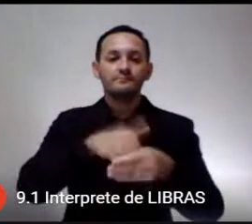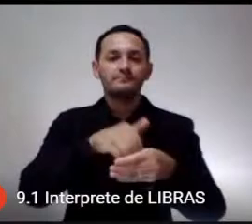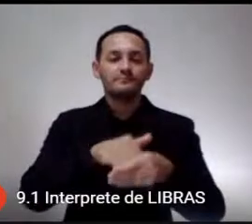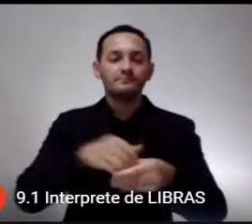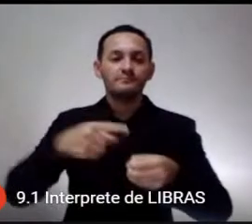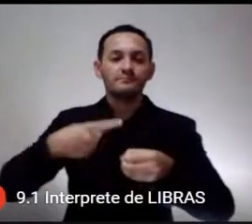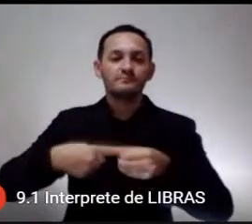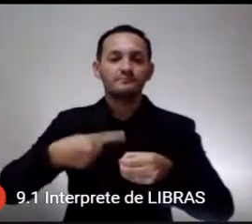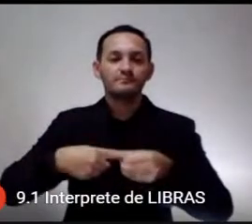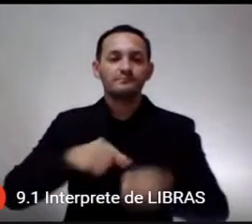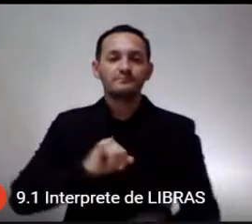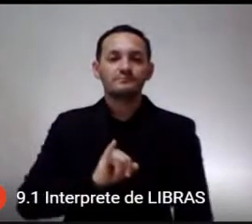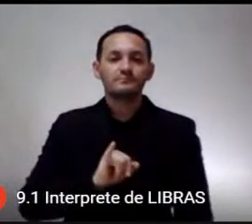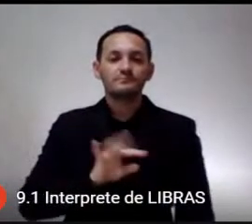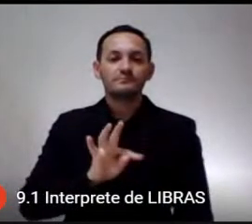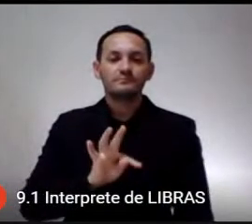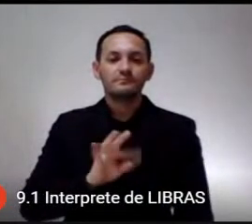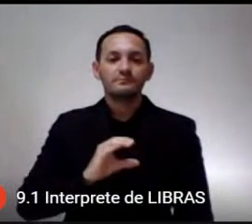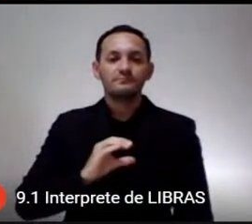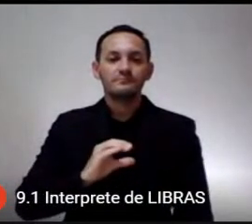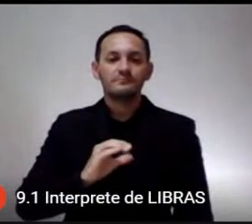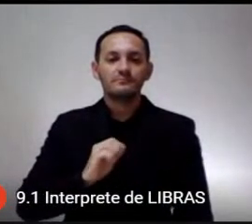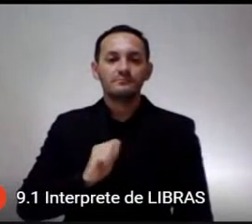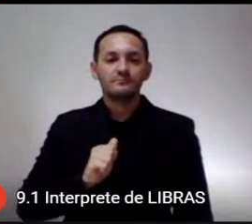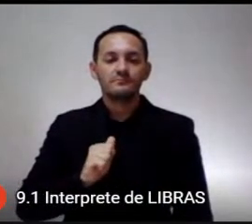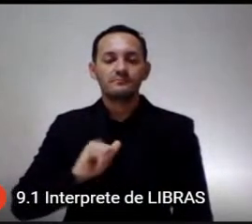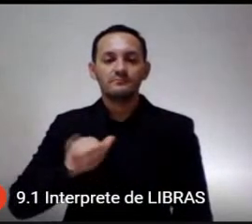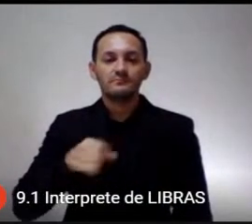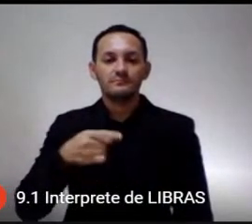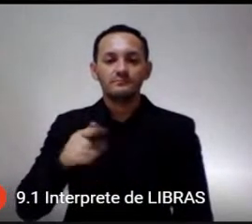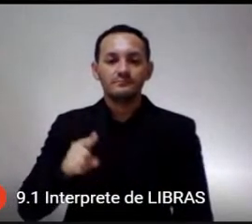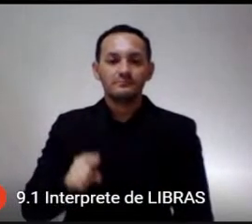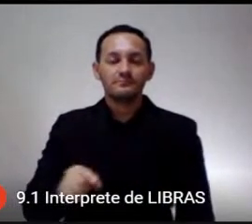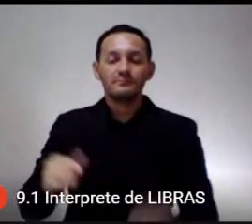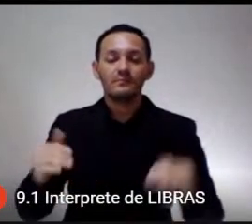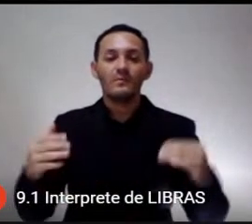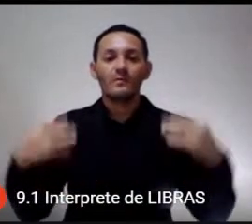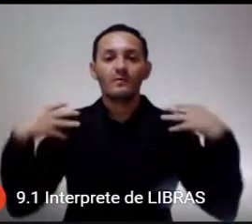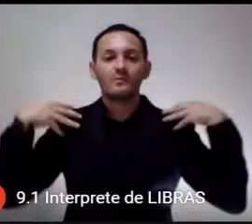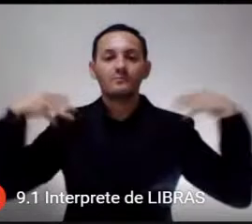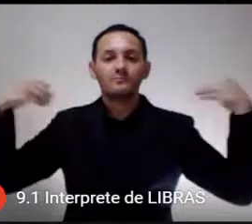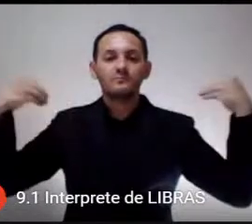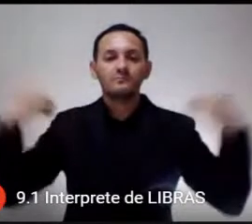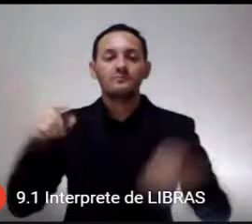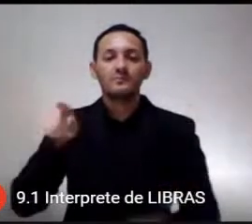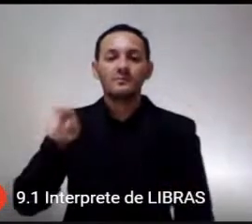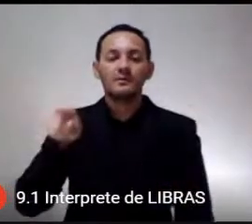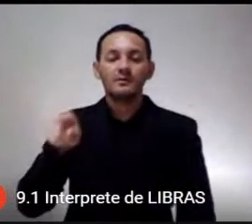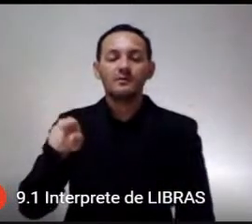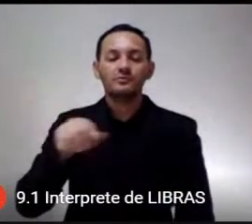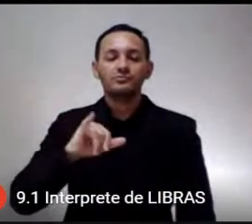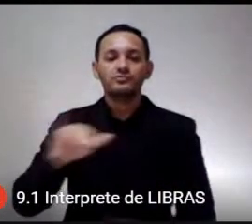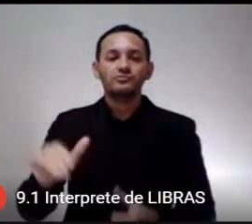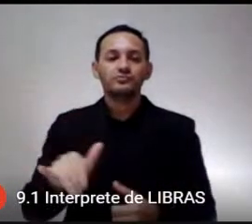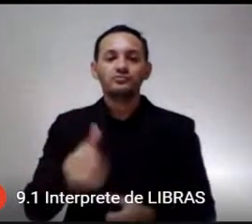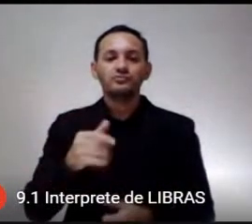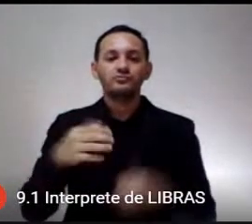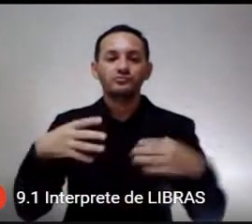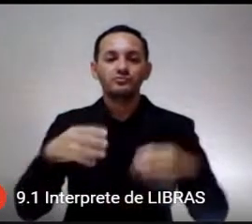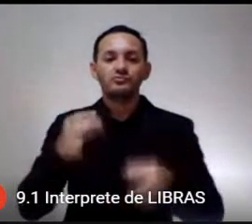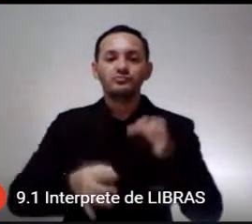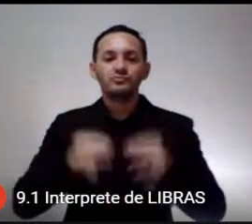Itacajá, o magistrado Kilber Correia Lopes, para exercer a função de juiz substituto